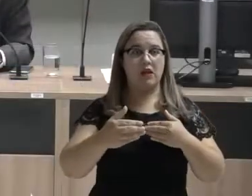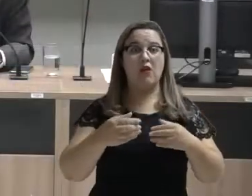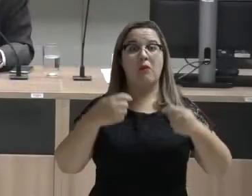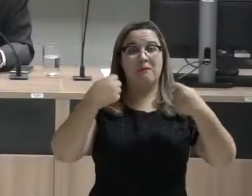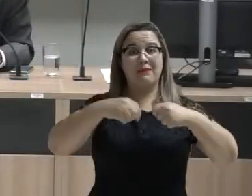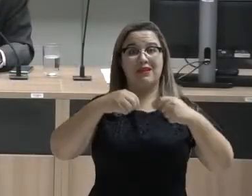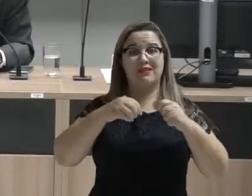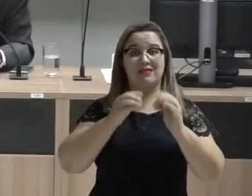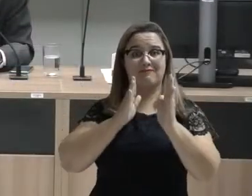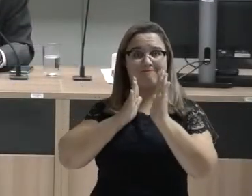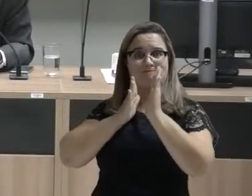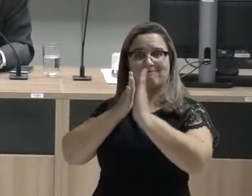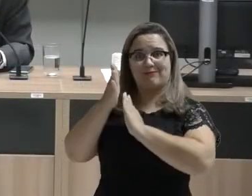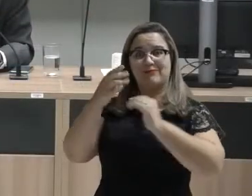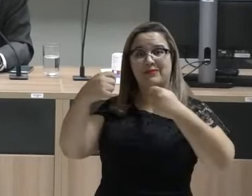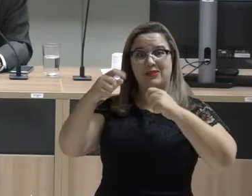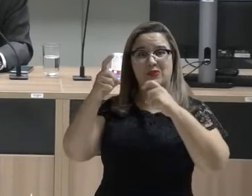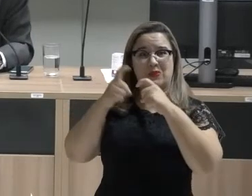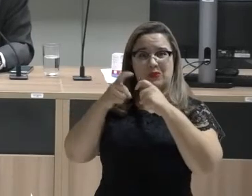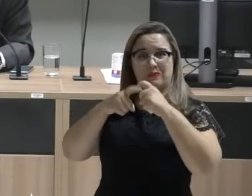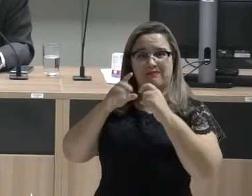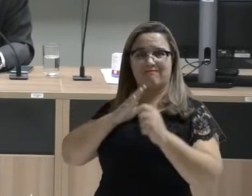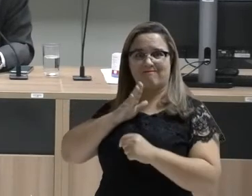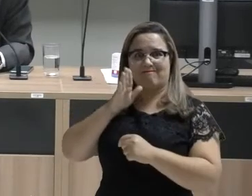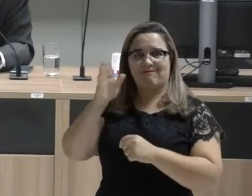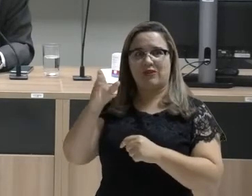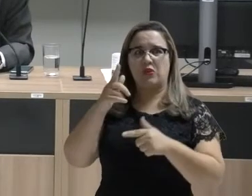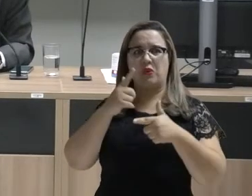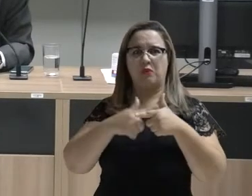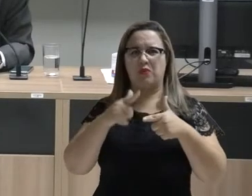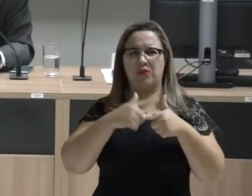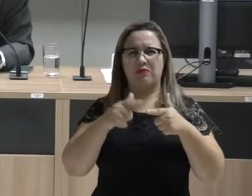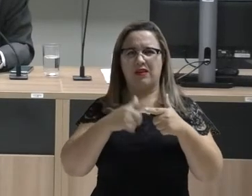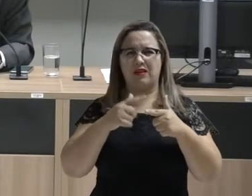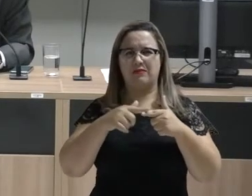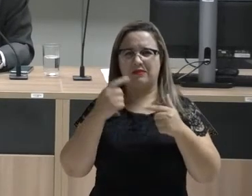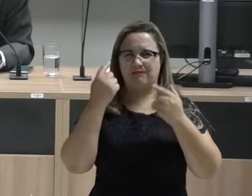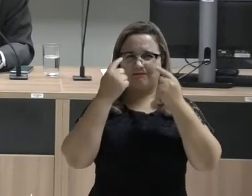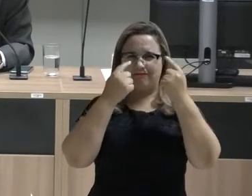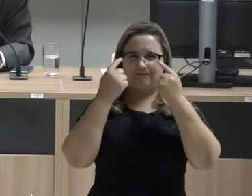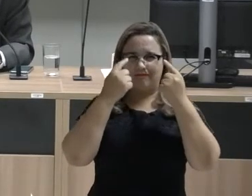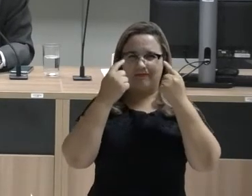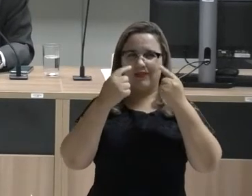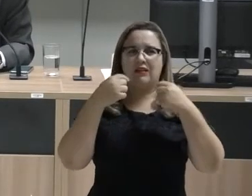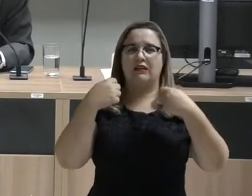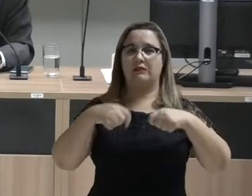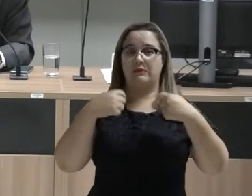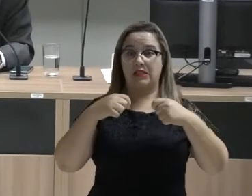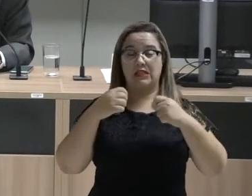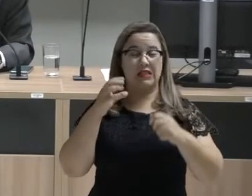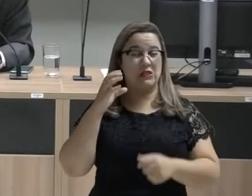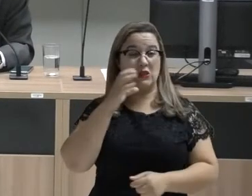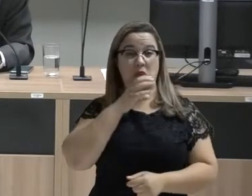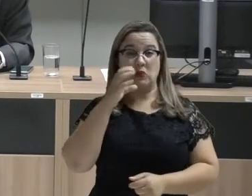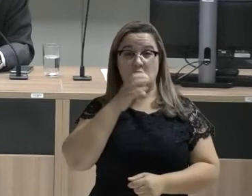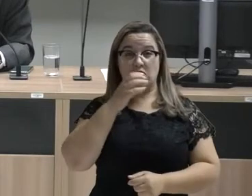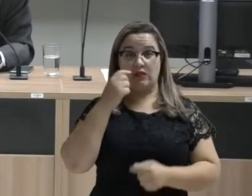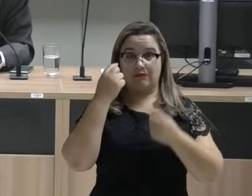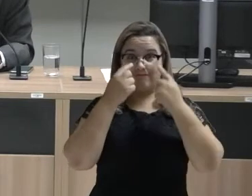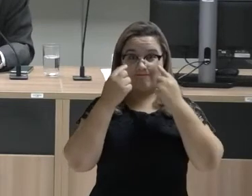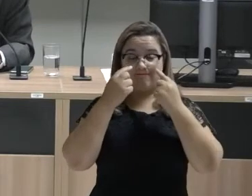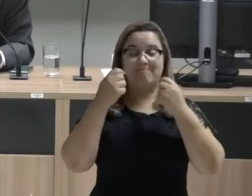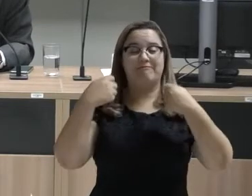para ir no médico, eu estou com um problema de oftalmologia e precisa dar uma olhada rápida nos meus olhos